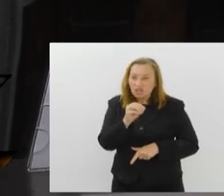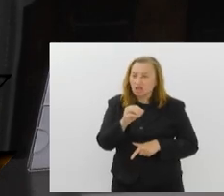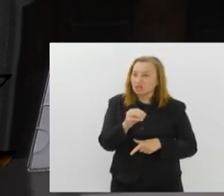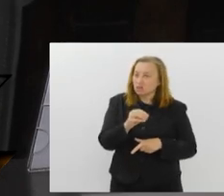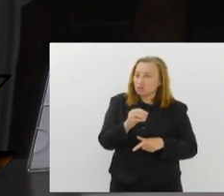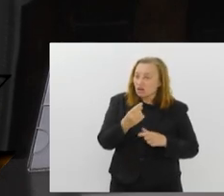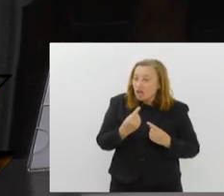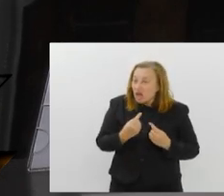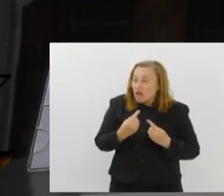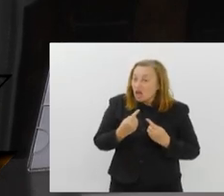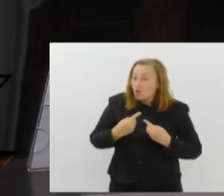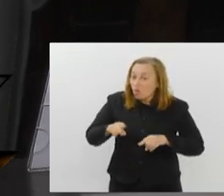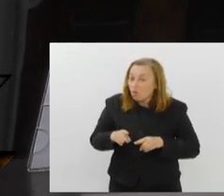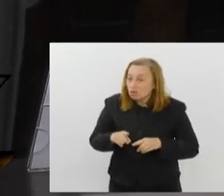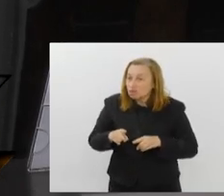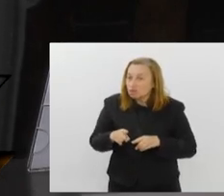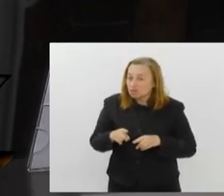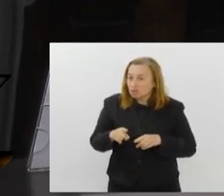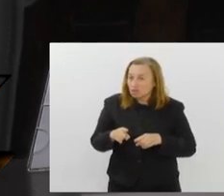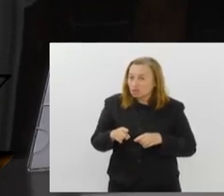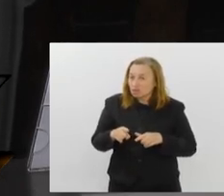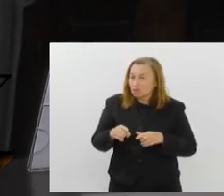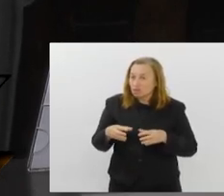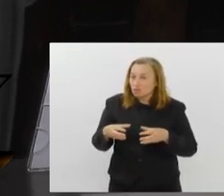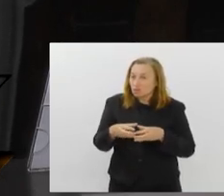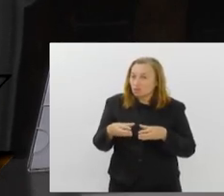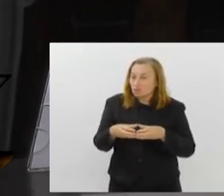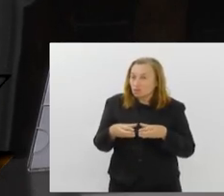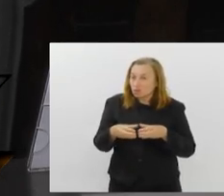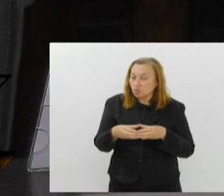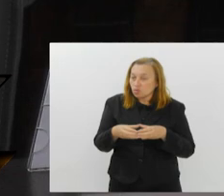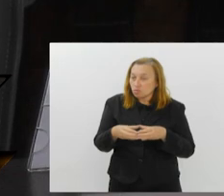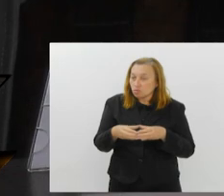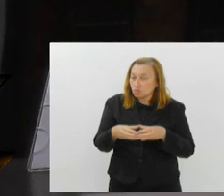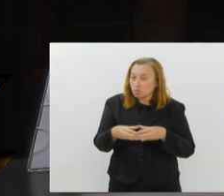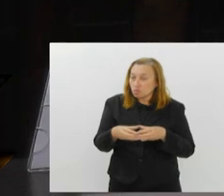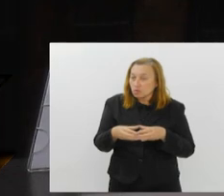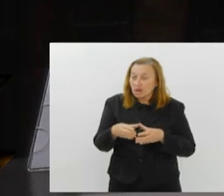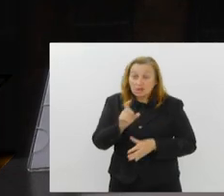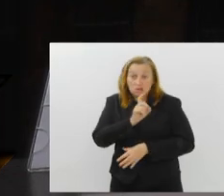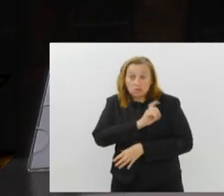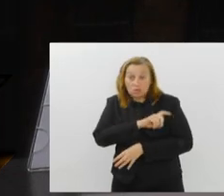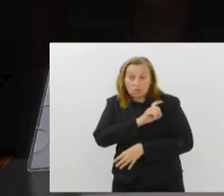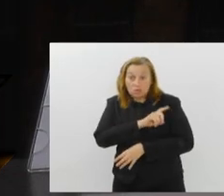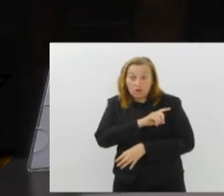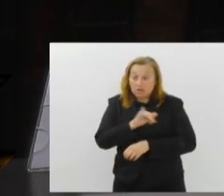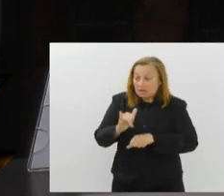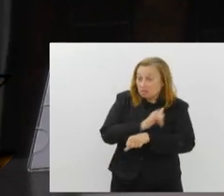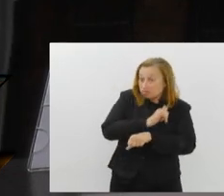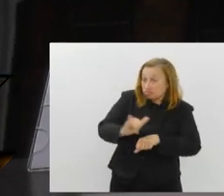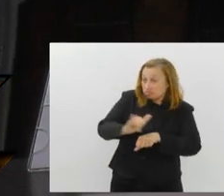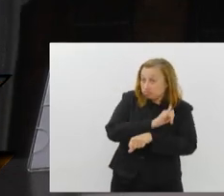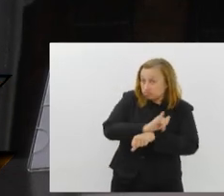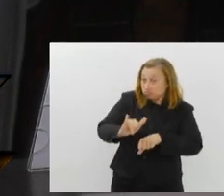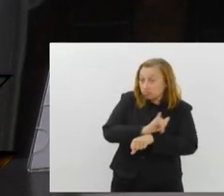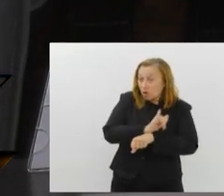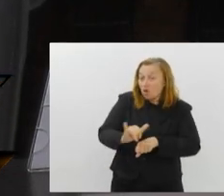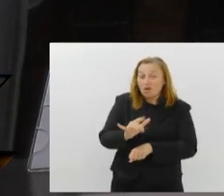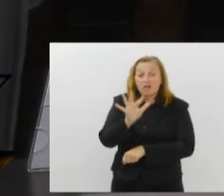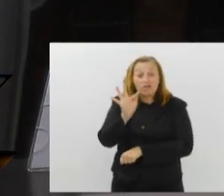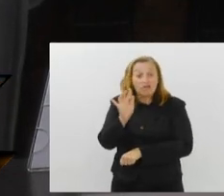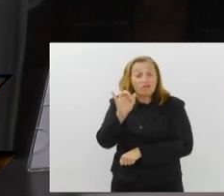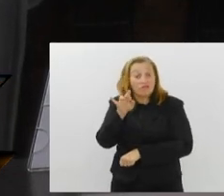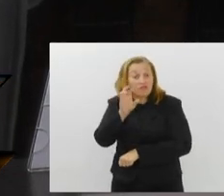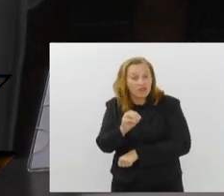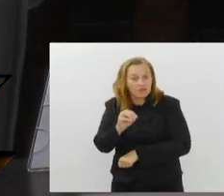operações das mais covardes operações que já aconteceram nesse país que era operação lava-jato Fernando honra